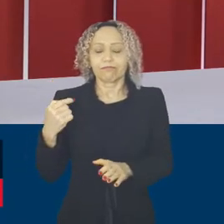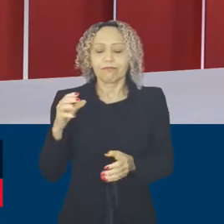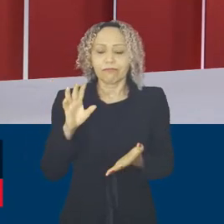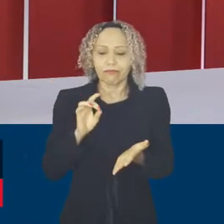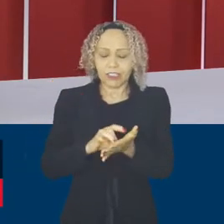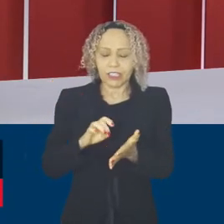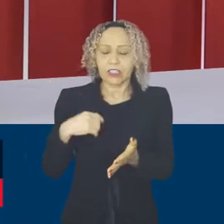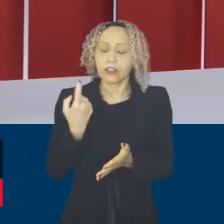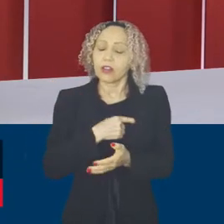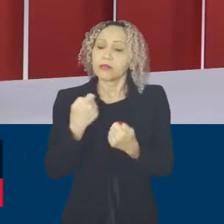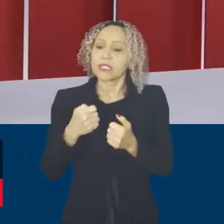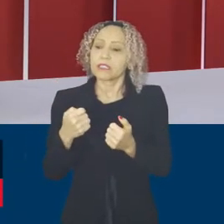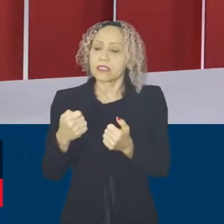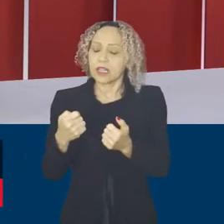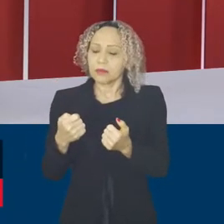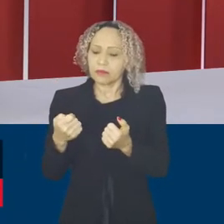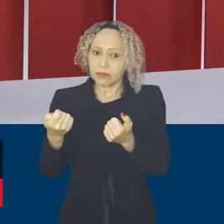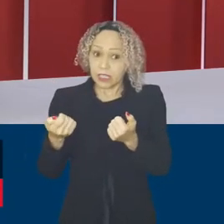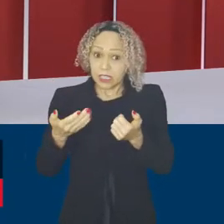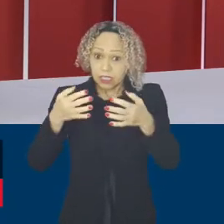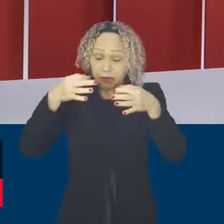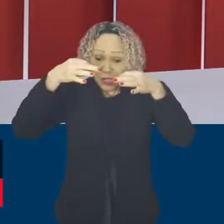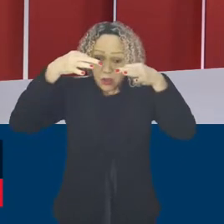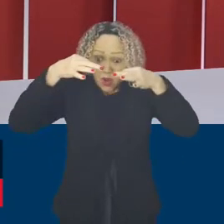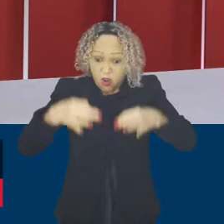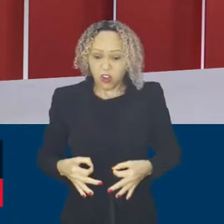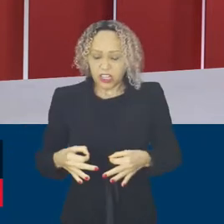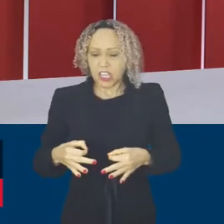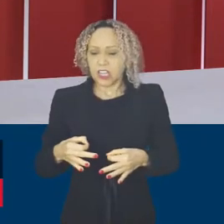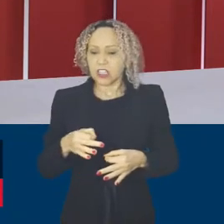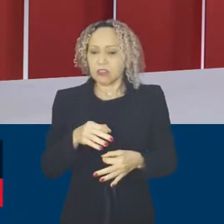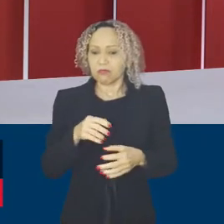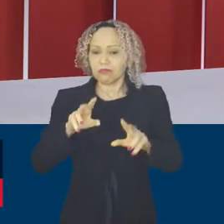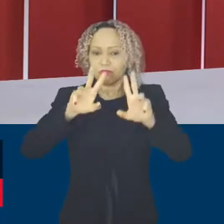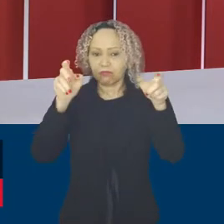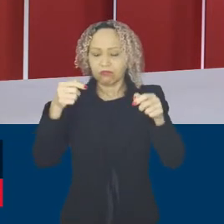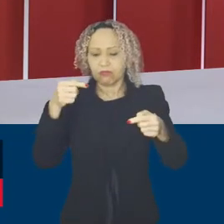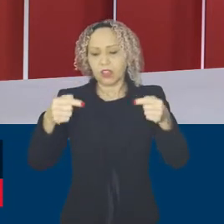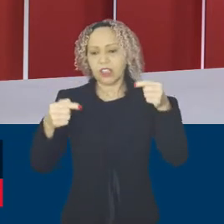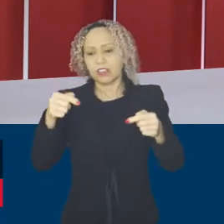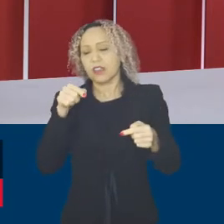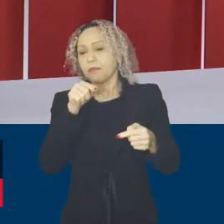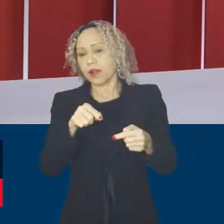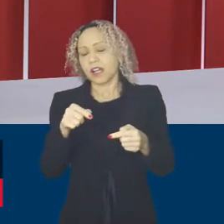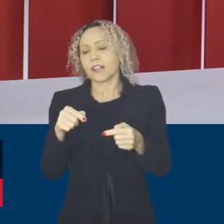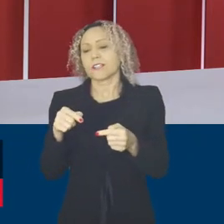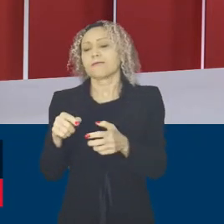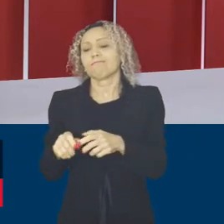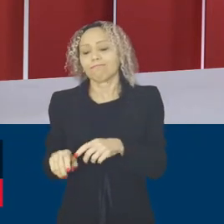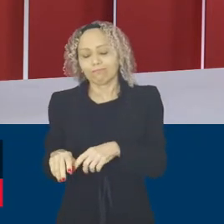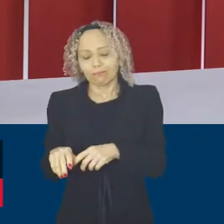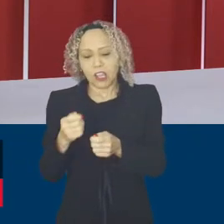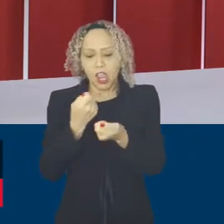Eu agradeço muito a sua participação aqui com a gente, e como você já falou aí, que vão ter uma série de seminários, tem muita coisa acontecendo de